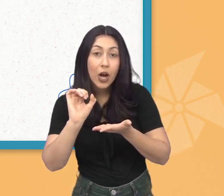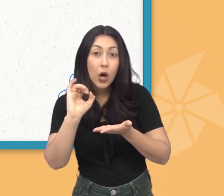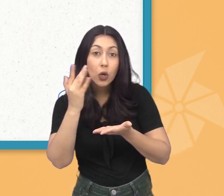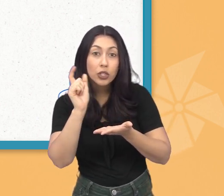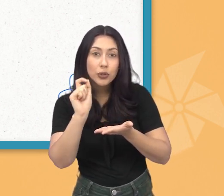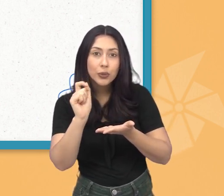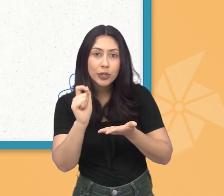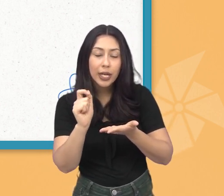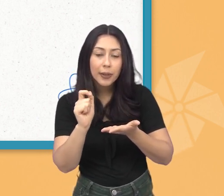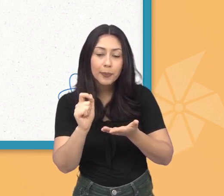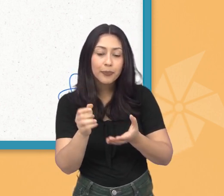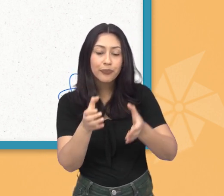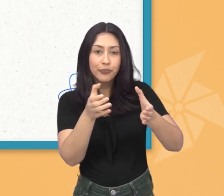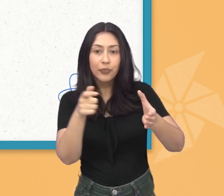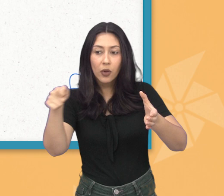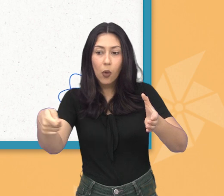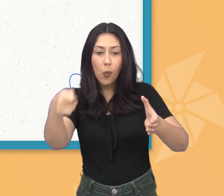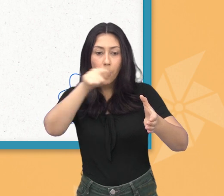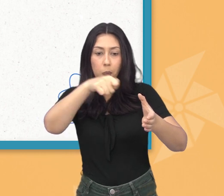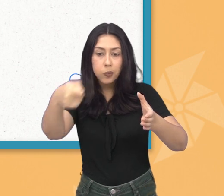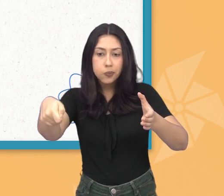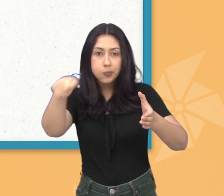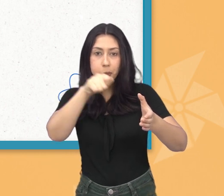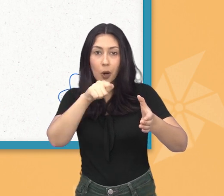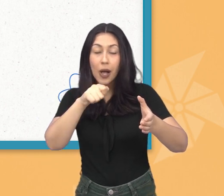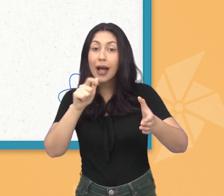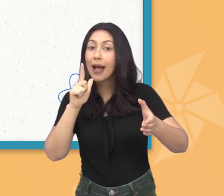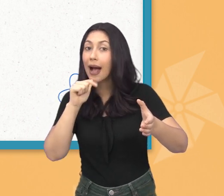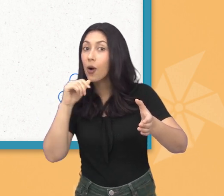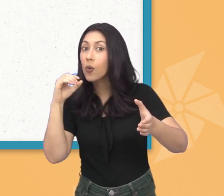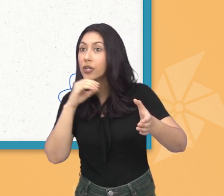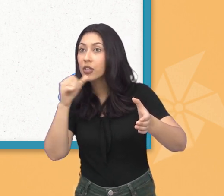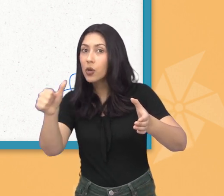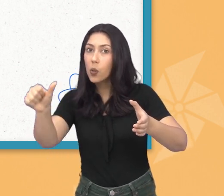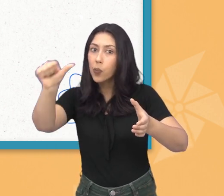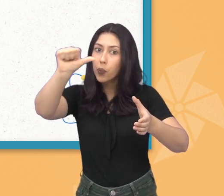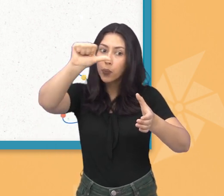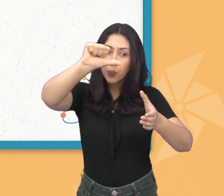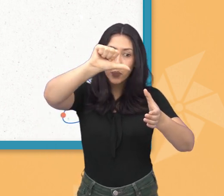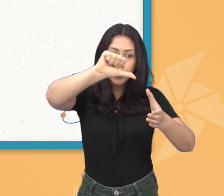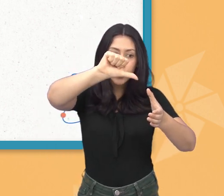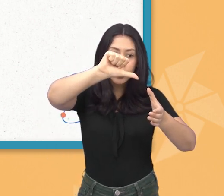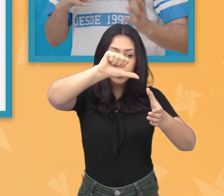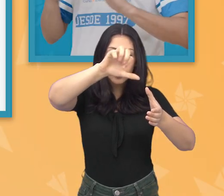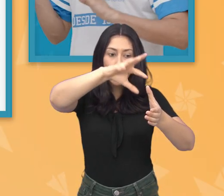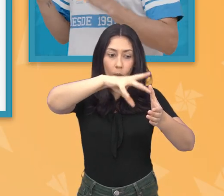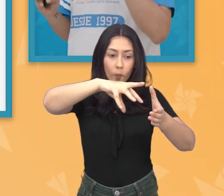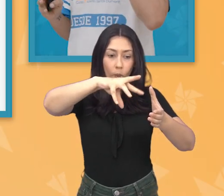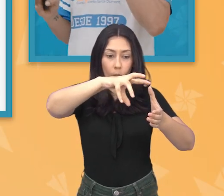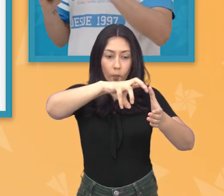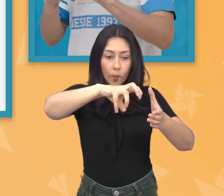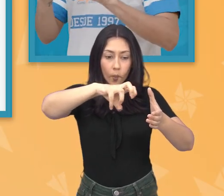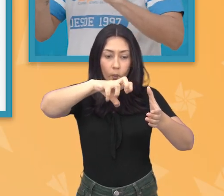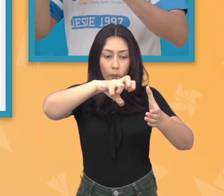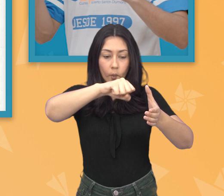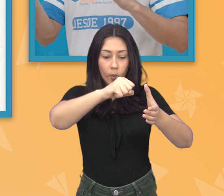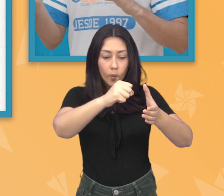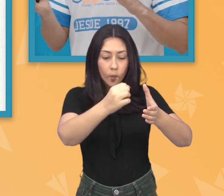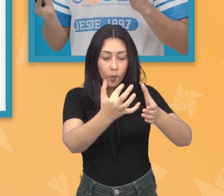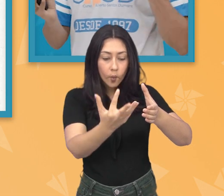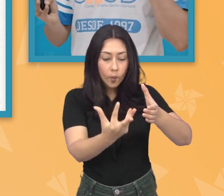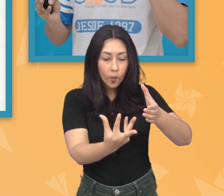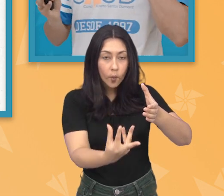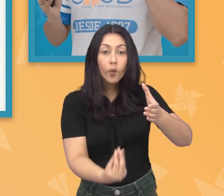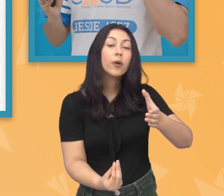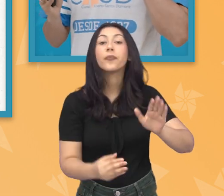contato com o pó e é separada no coador. As operações envolvidas nessa separação são respectivamente. Eu peguei um exercício que realmente é uma coisa bem do